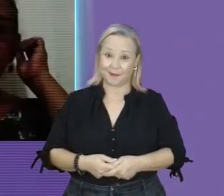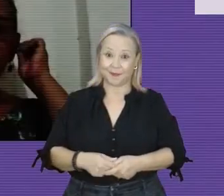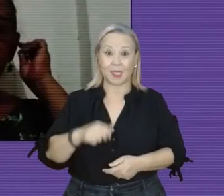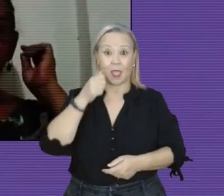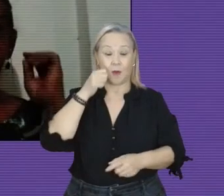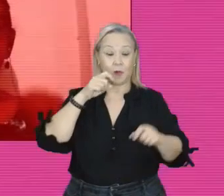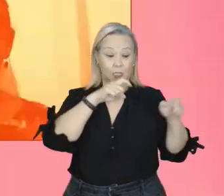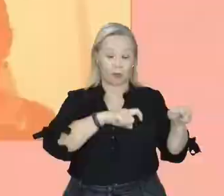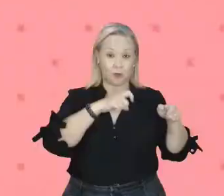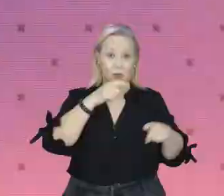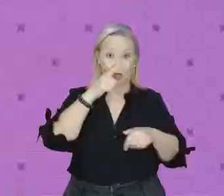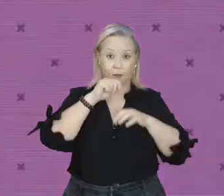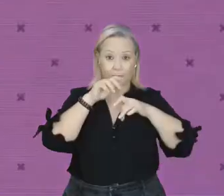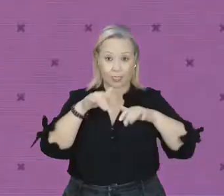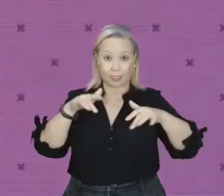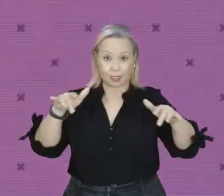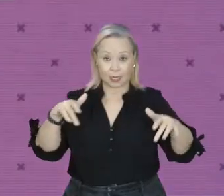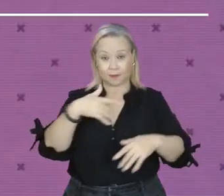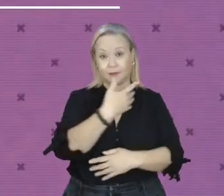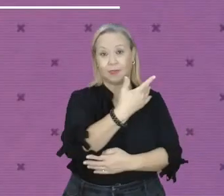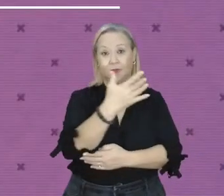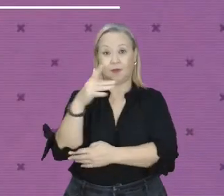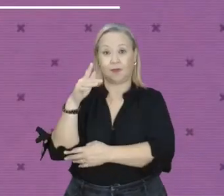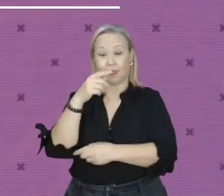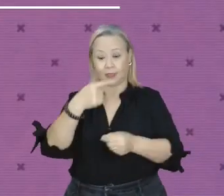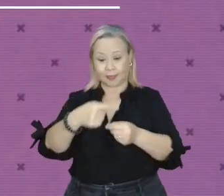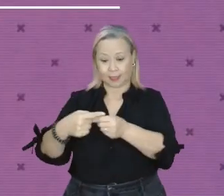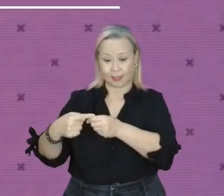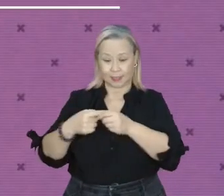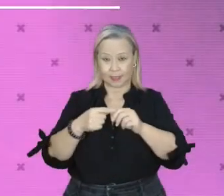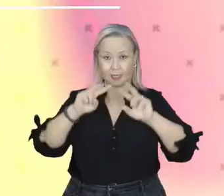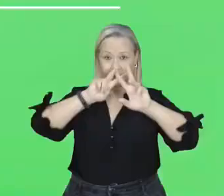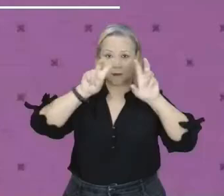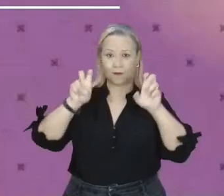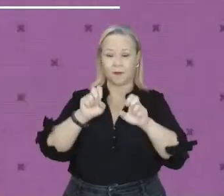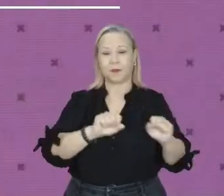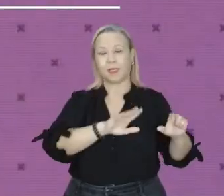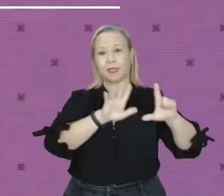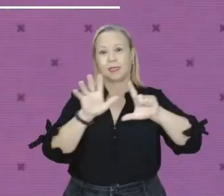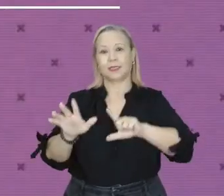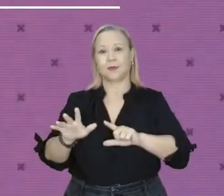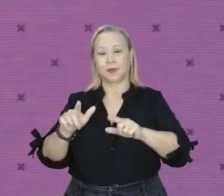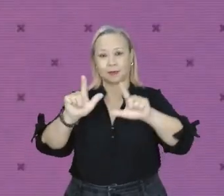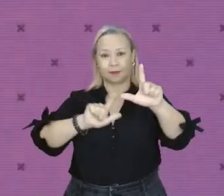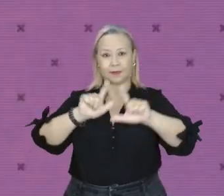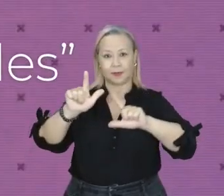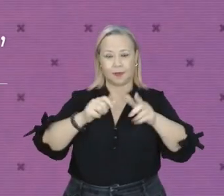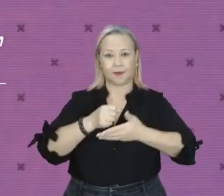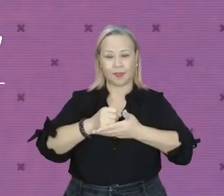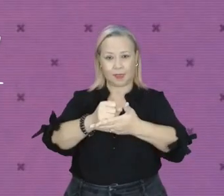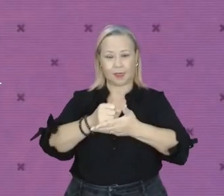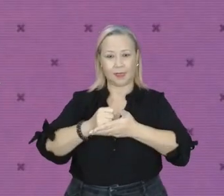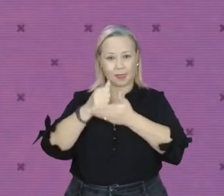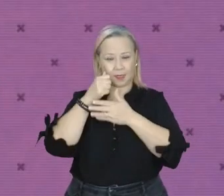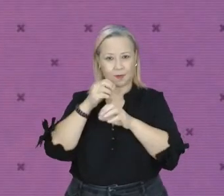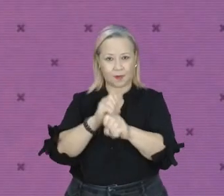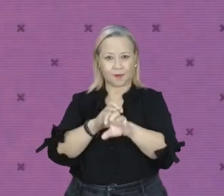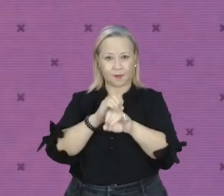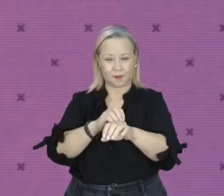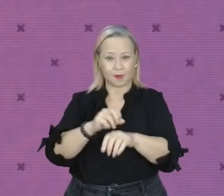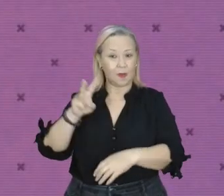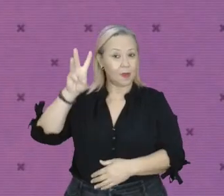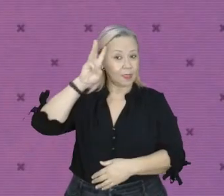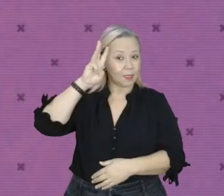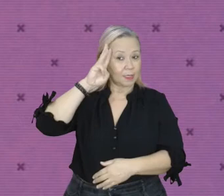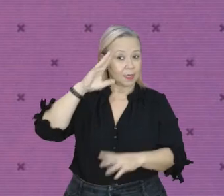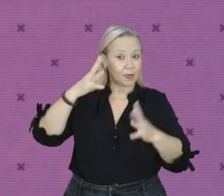Mulheres do campo, das águas, da floresta e das cidades é o tema desta semana no TV Elas por Elas Formação. E nesta